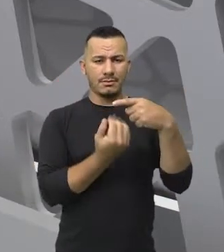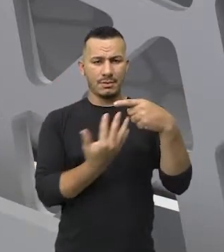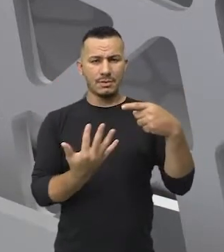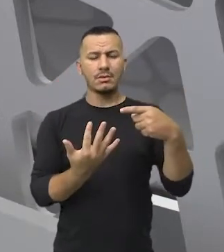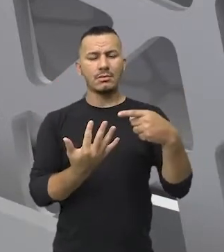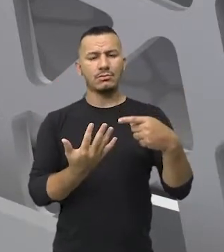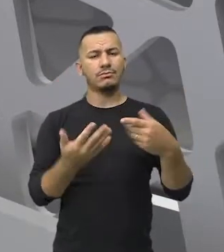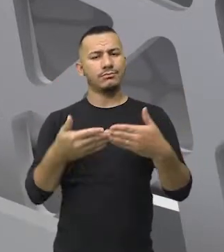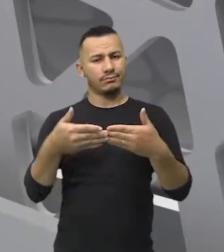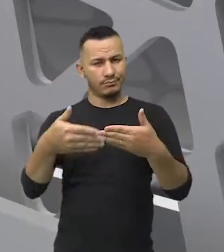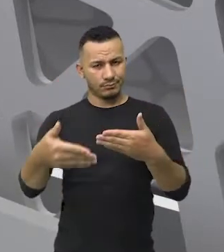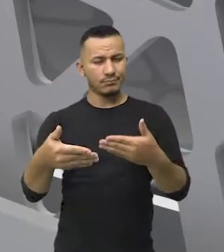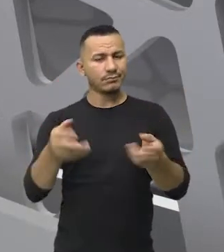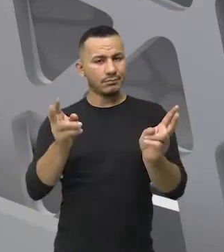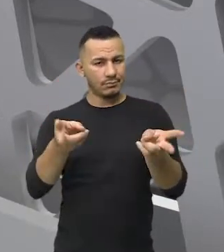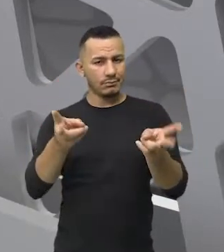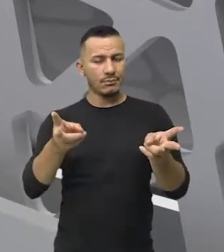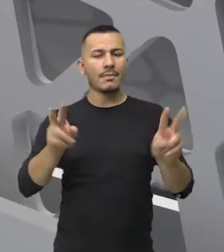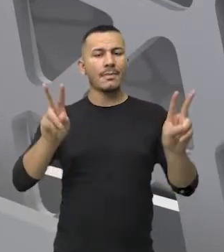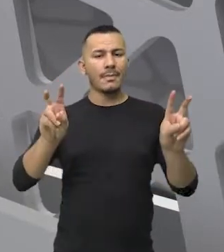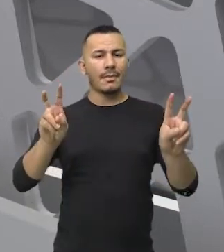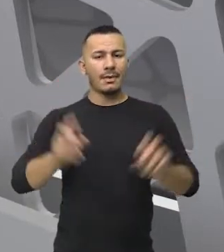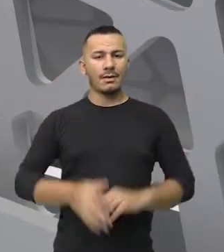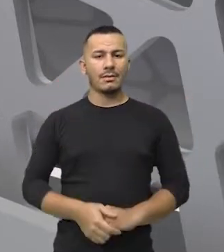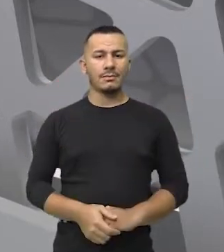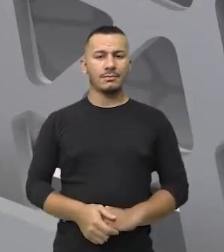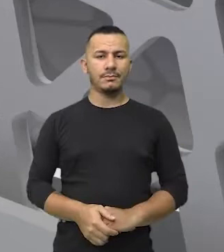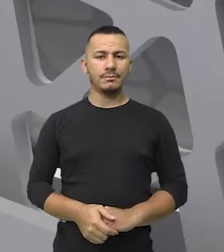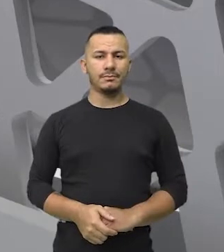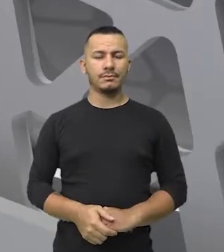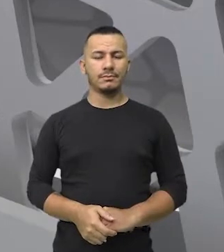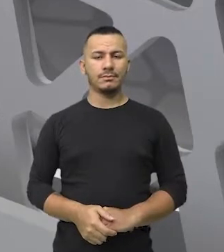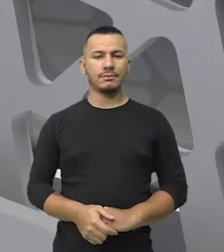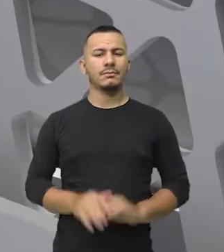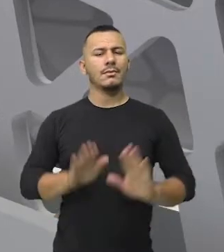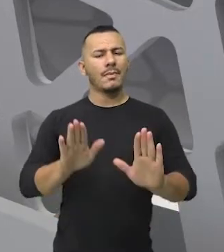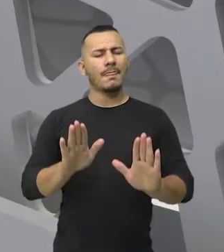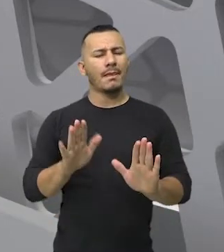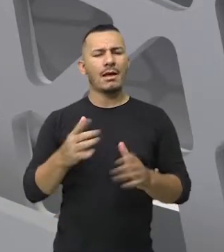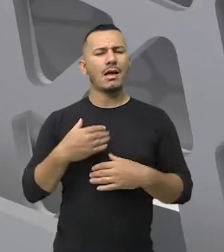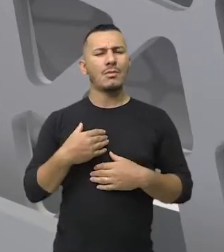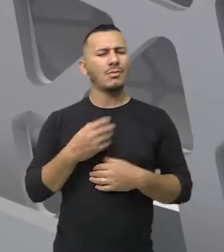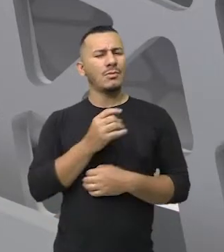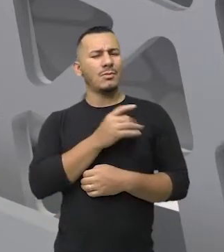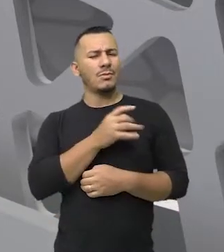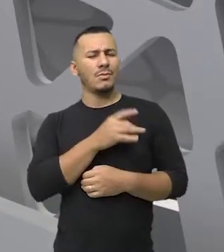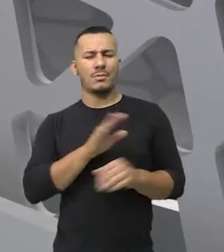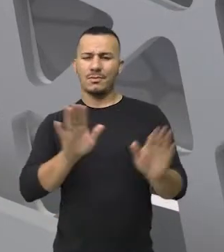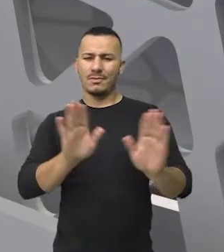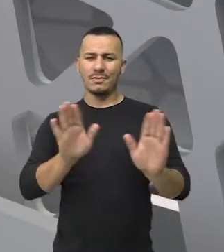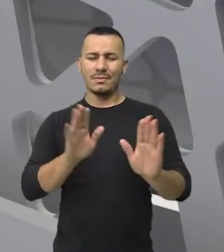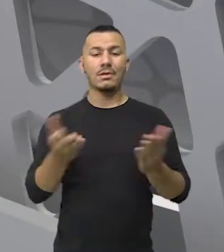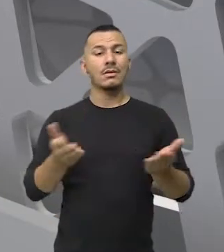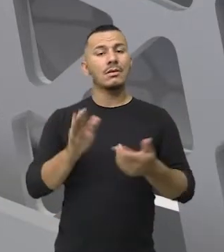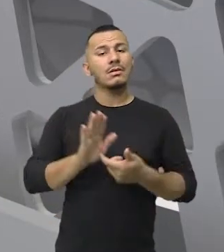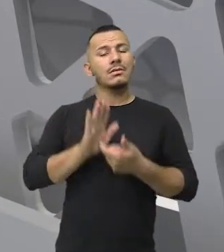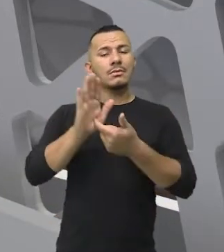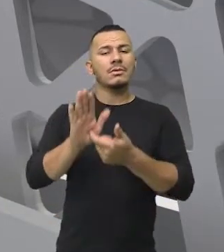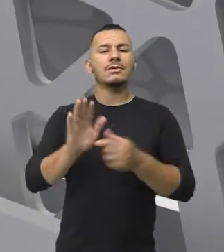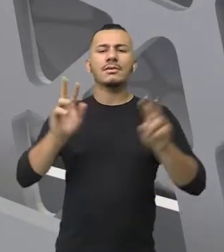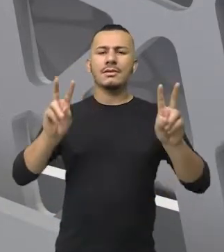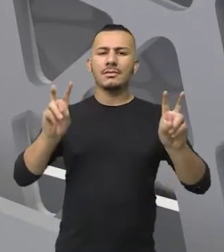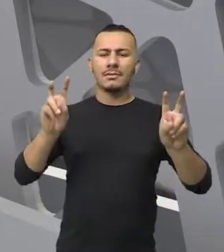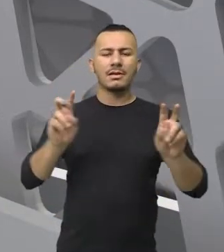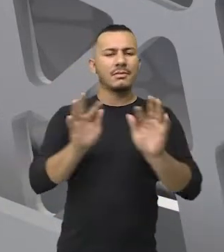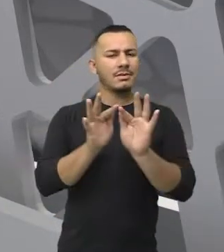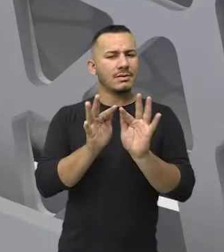vamos continuar falando de fração. Mas não te assusta não, porque nós vamos trazer aqui o conteúdo de uma